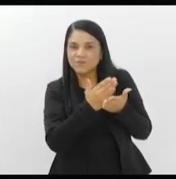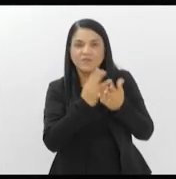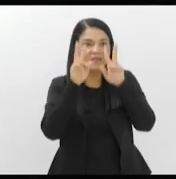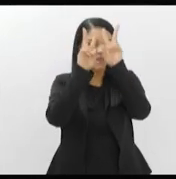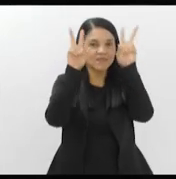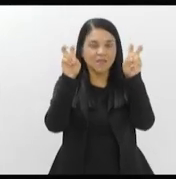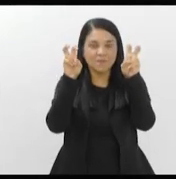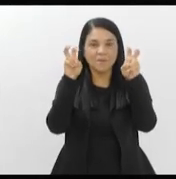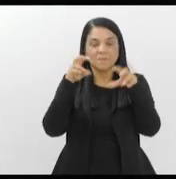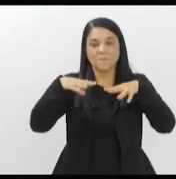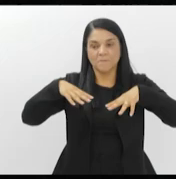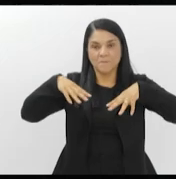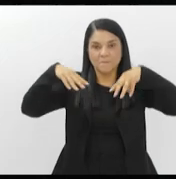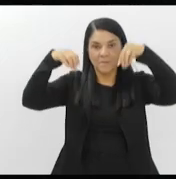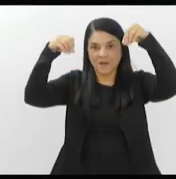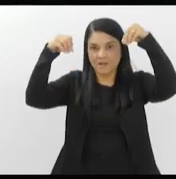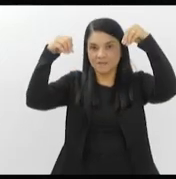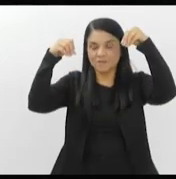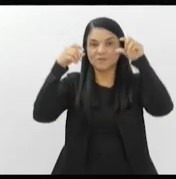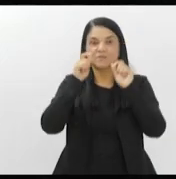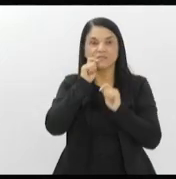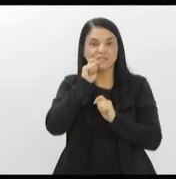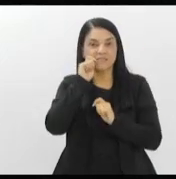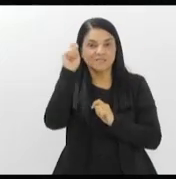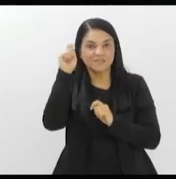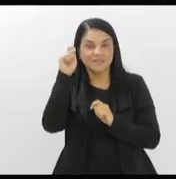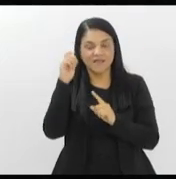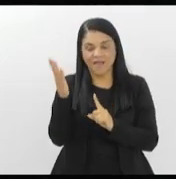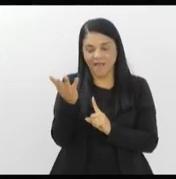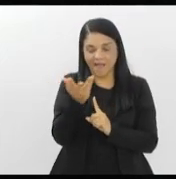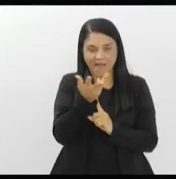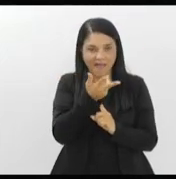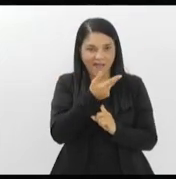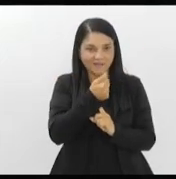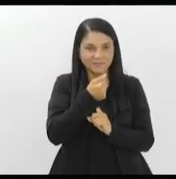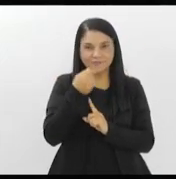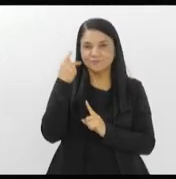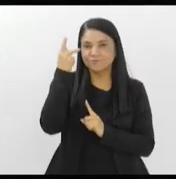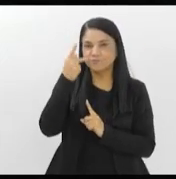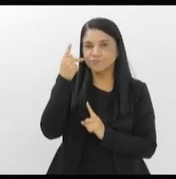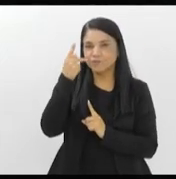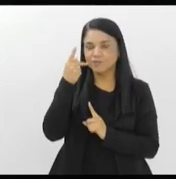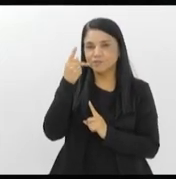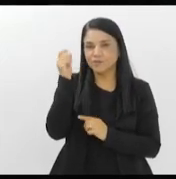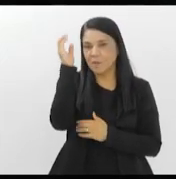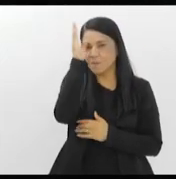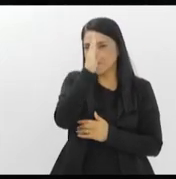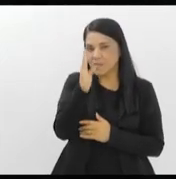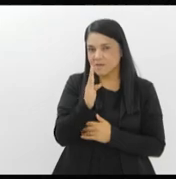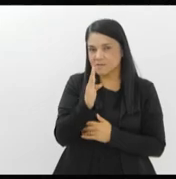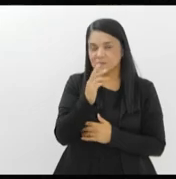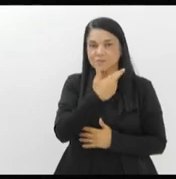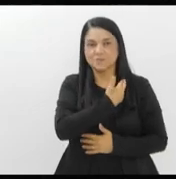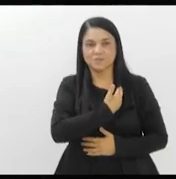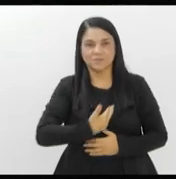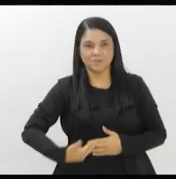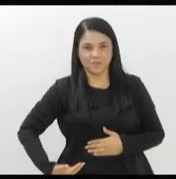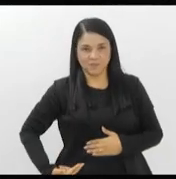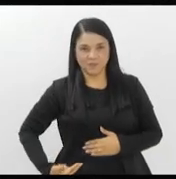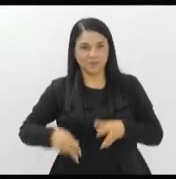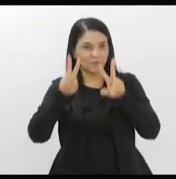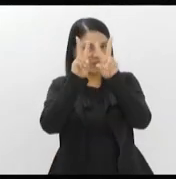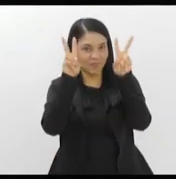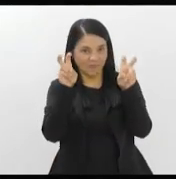chamado Palácio Tiradentes, A Arte e a Política no Brasil Republicano,